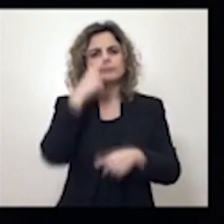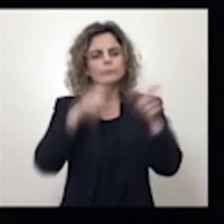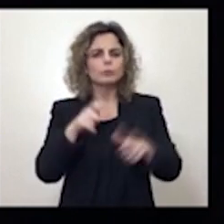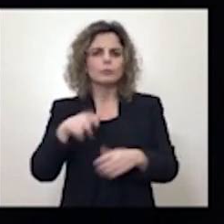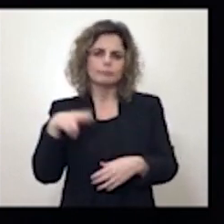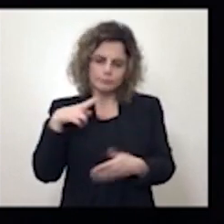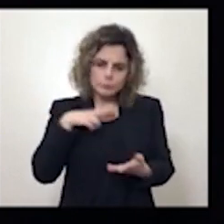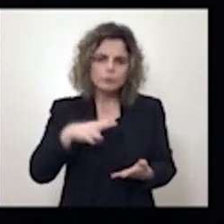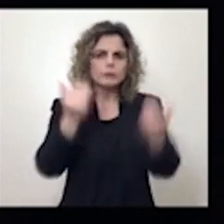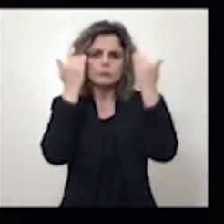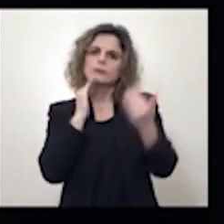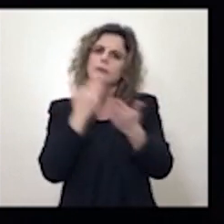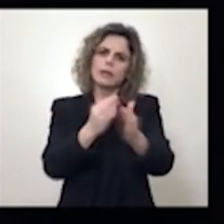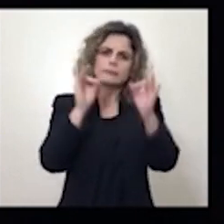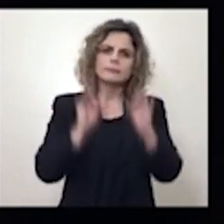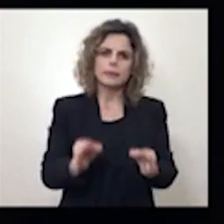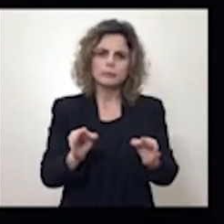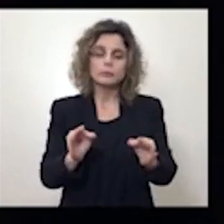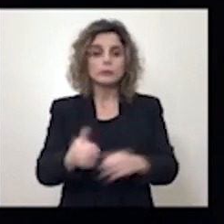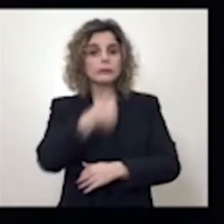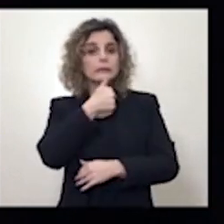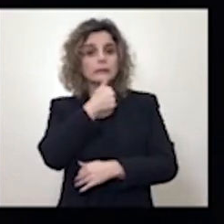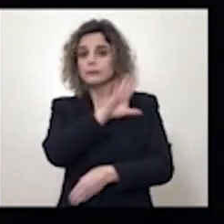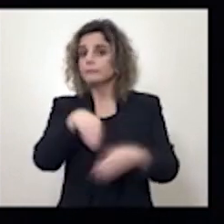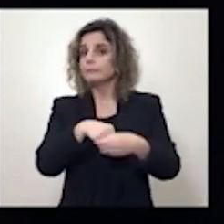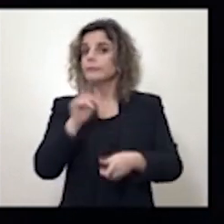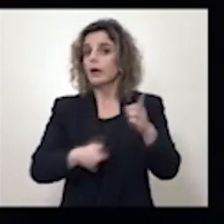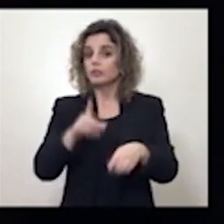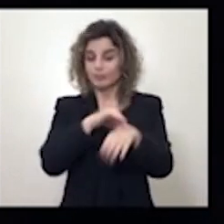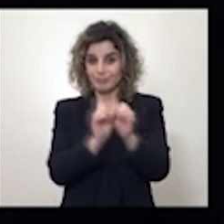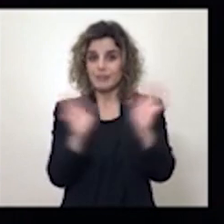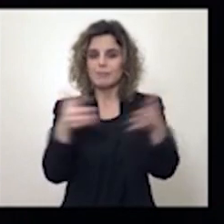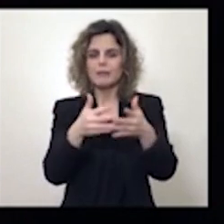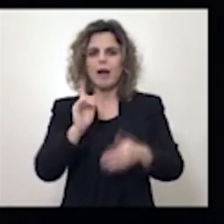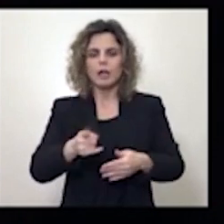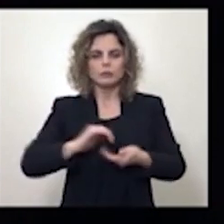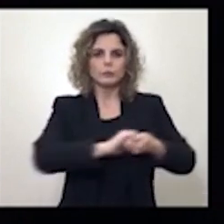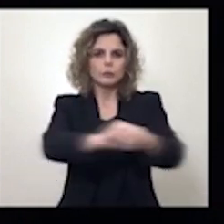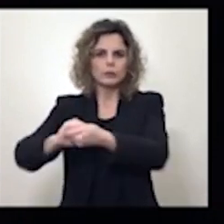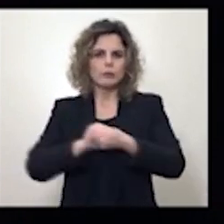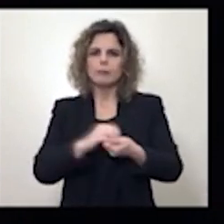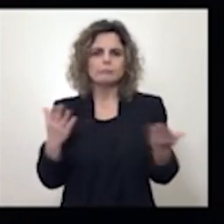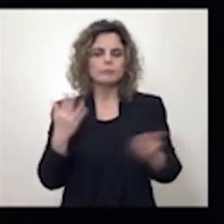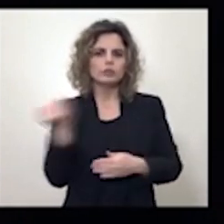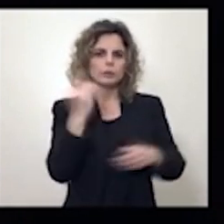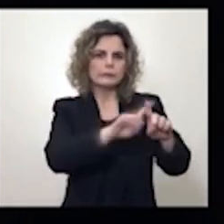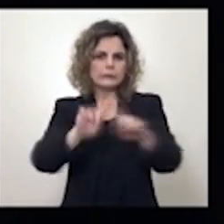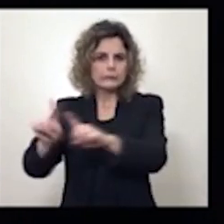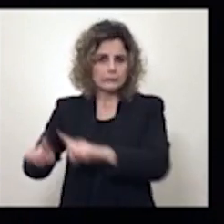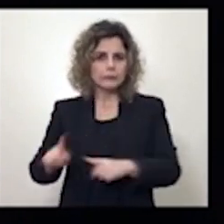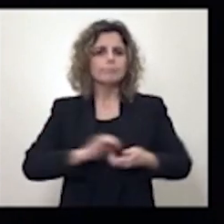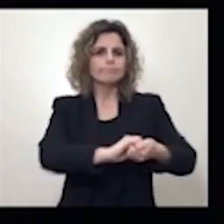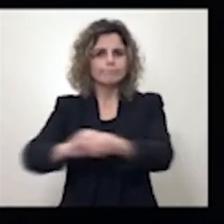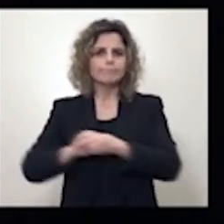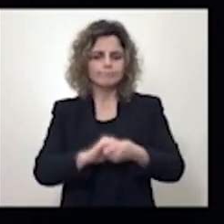portugueses. Decidir supõe, nesta pandemia, a solidariedade institucional e a